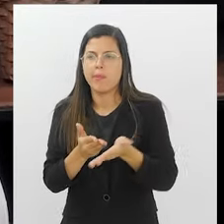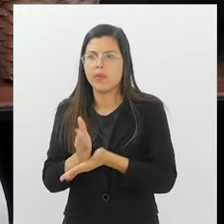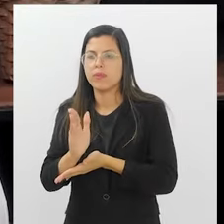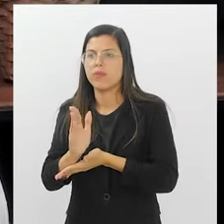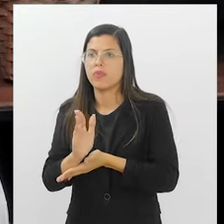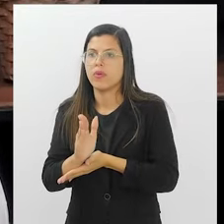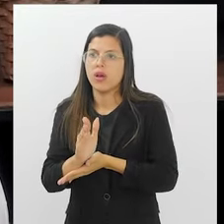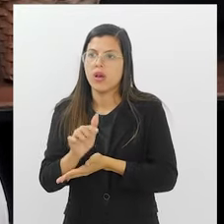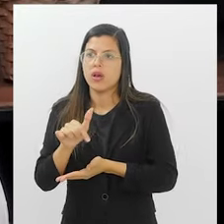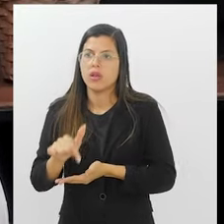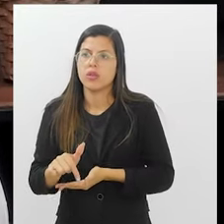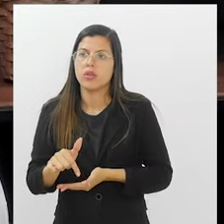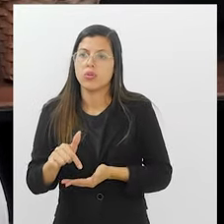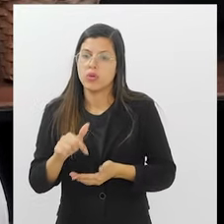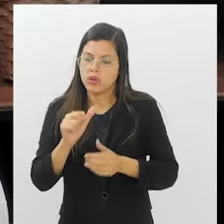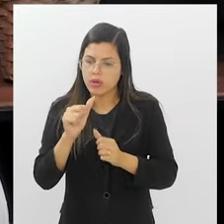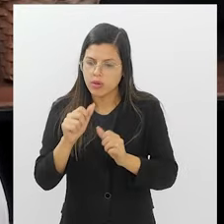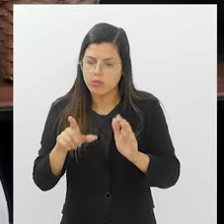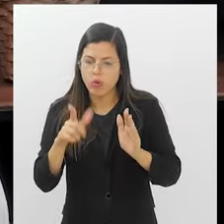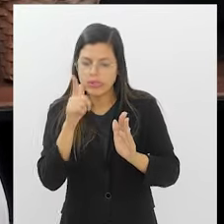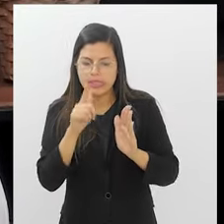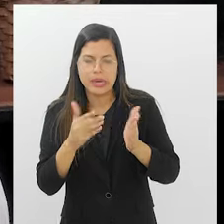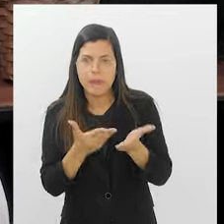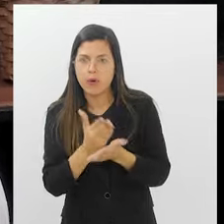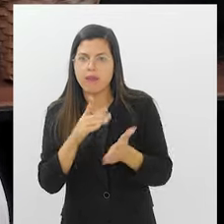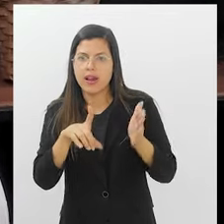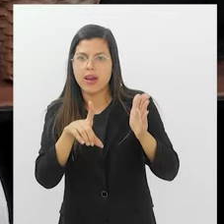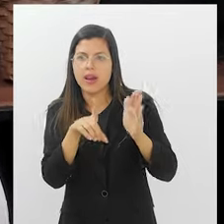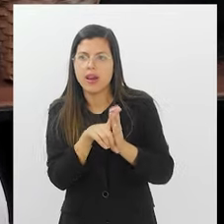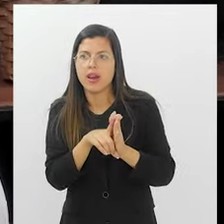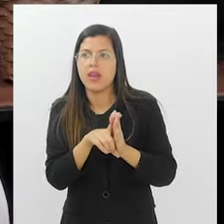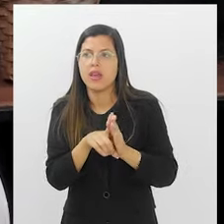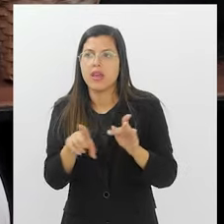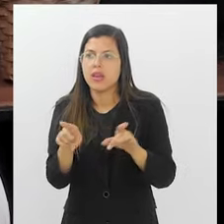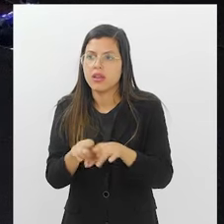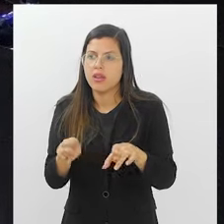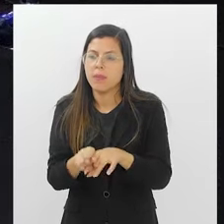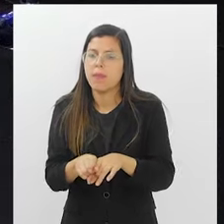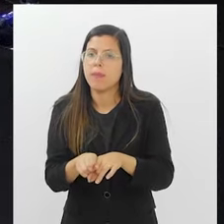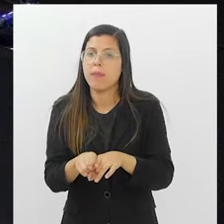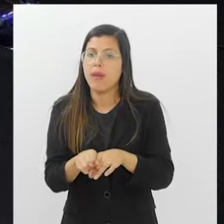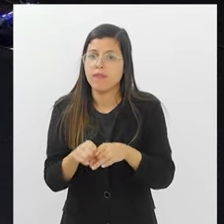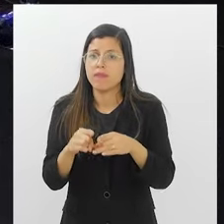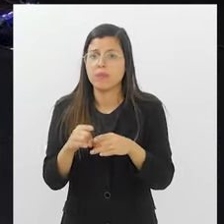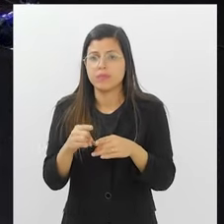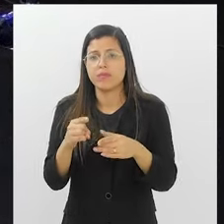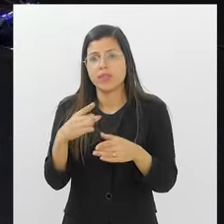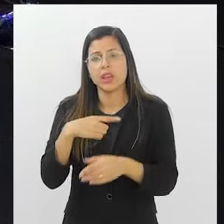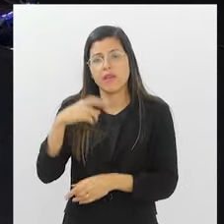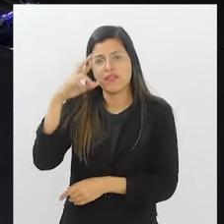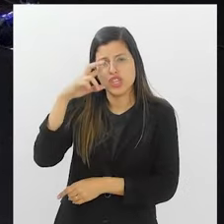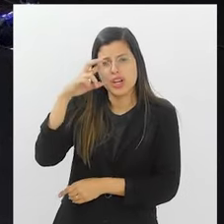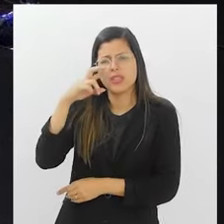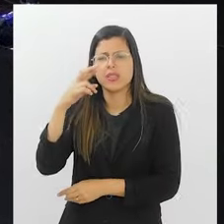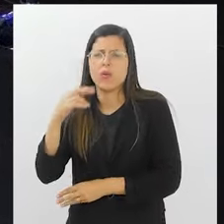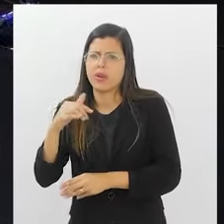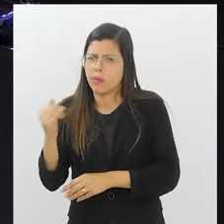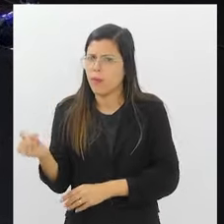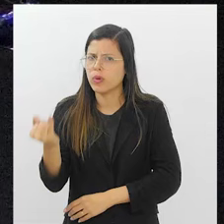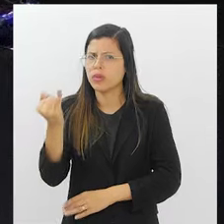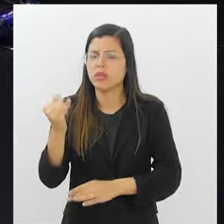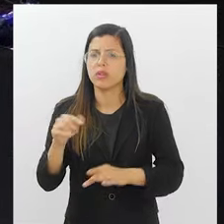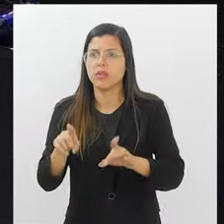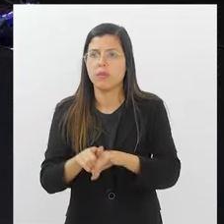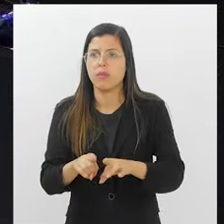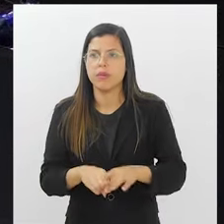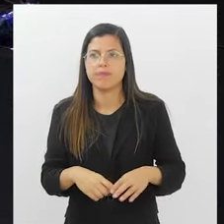acordo com as necessidades, que se tornem leis, que sejam sancionadas e fiscalizadas, que é o mais importante. Então, doutora, eu